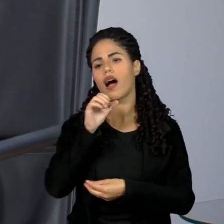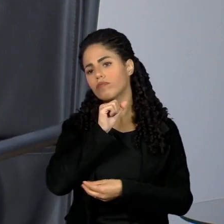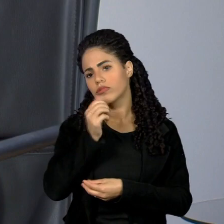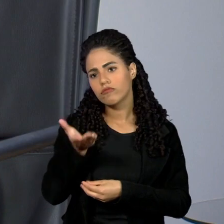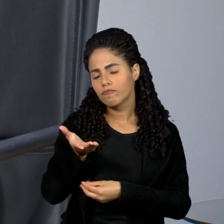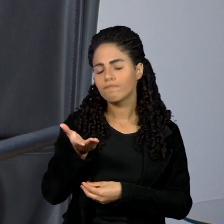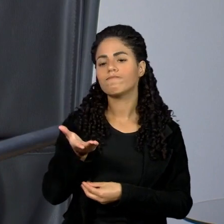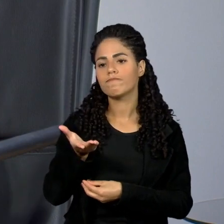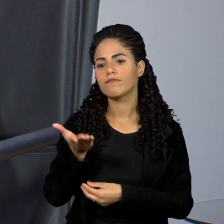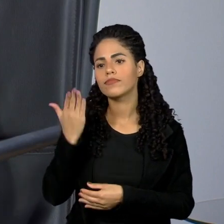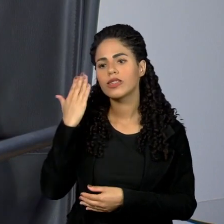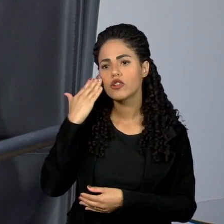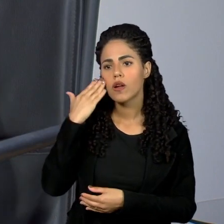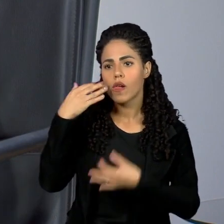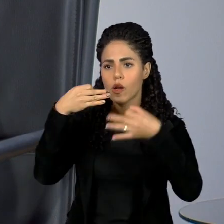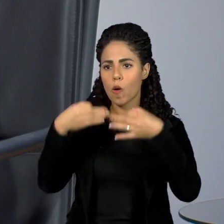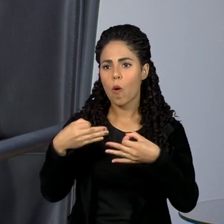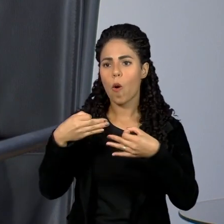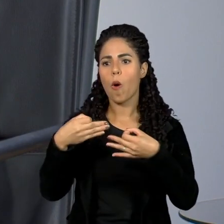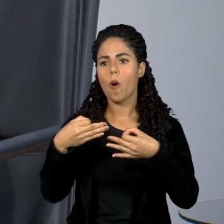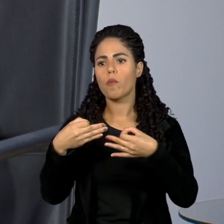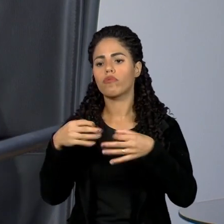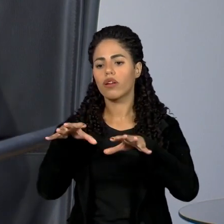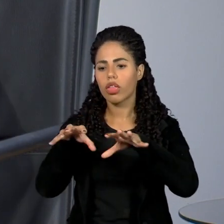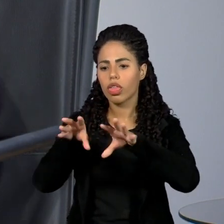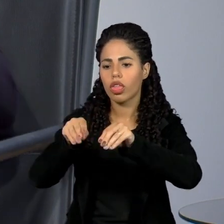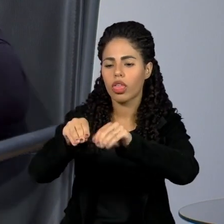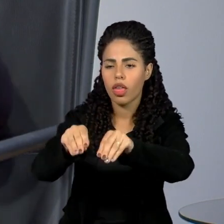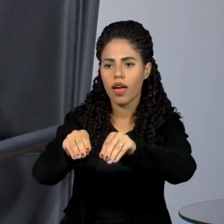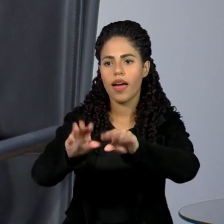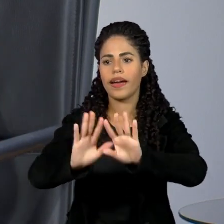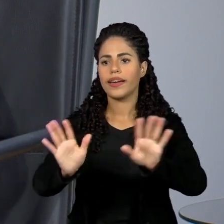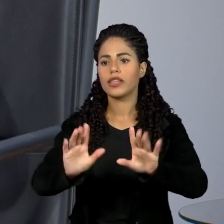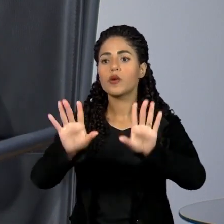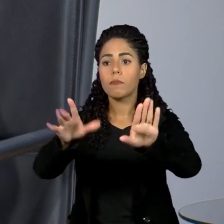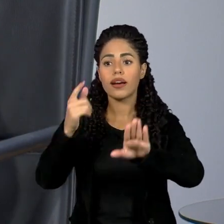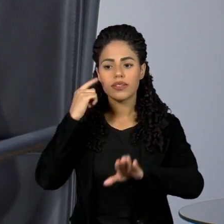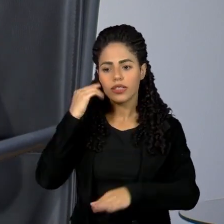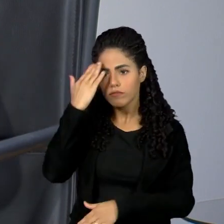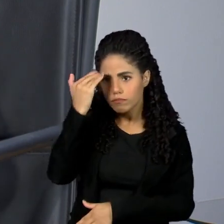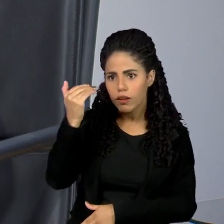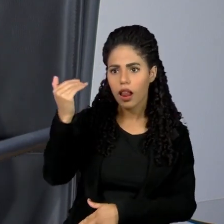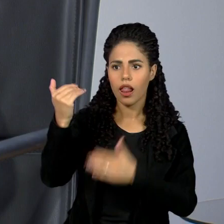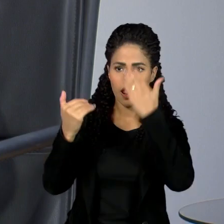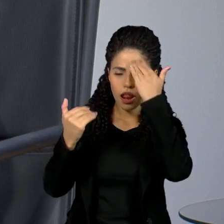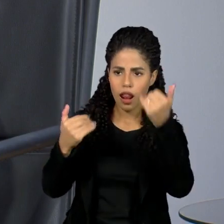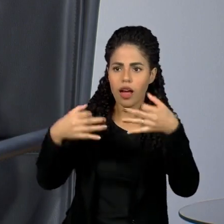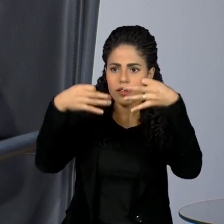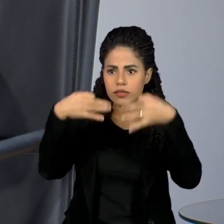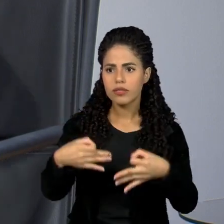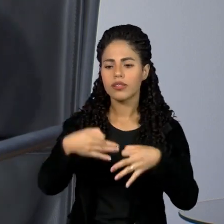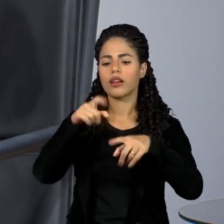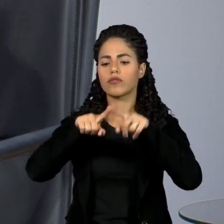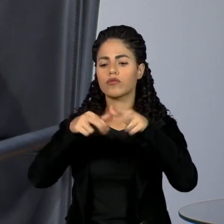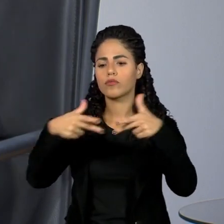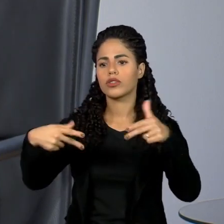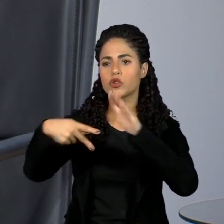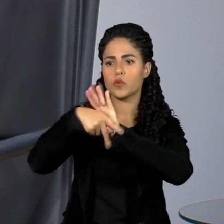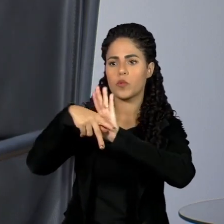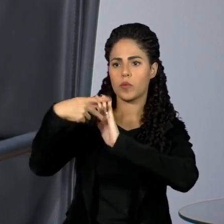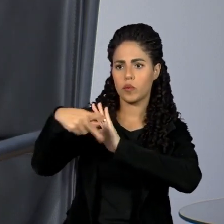como um prédio que não pode ser mexido, mas eles são reconhecidos como um patrimônio imaterial. É